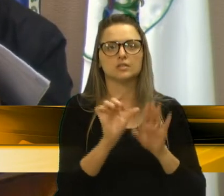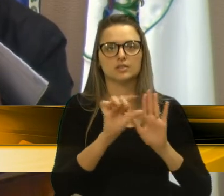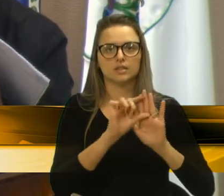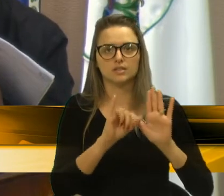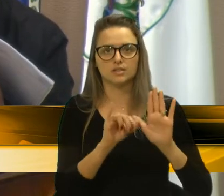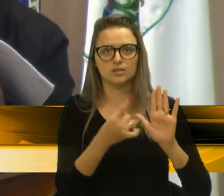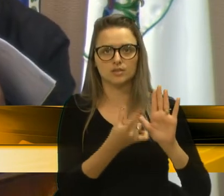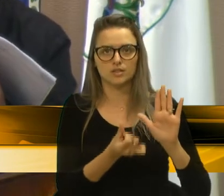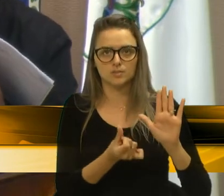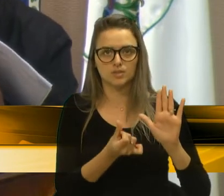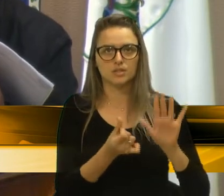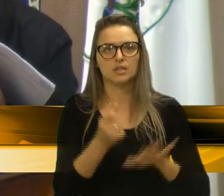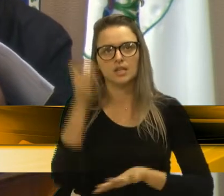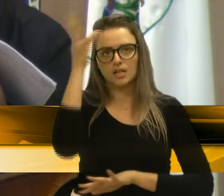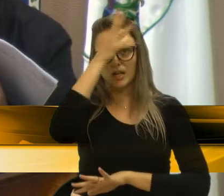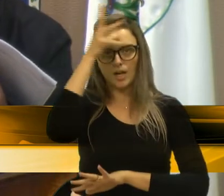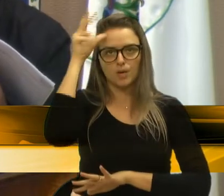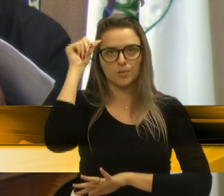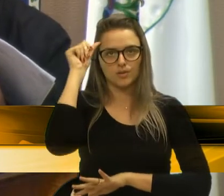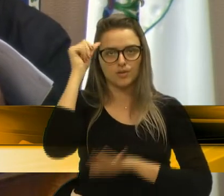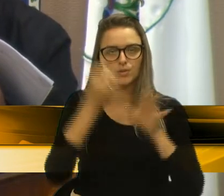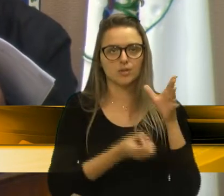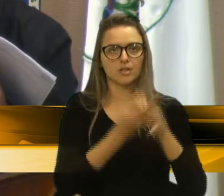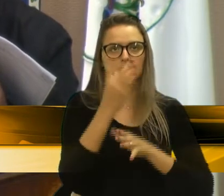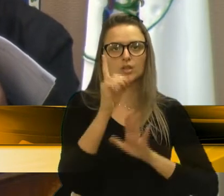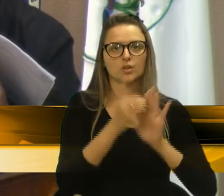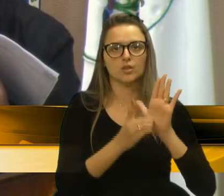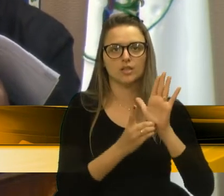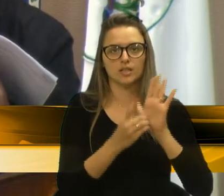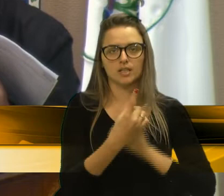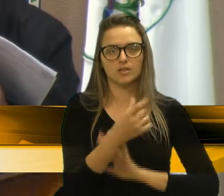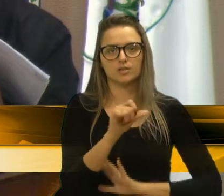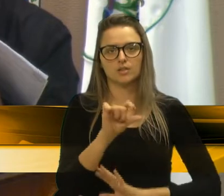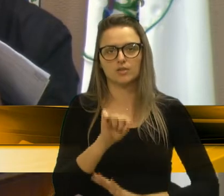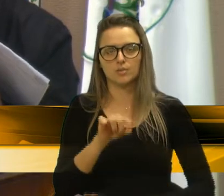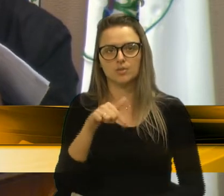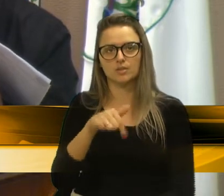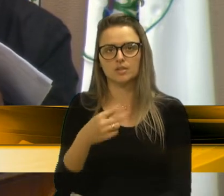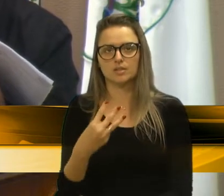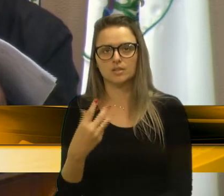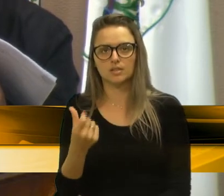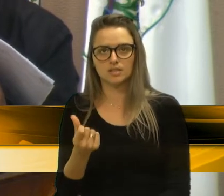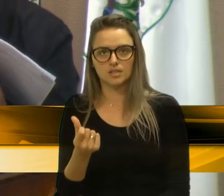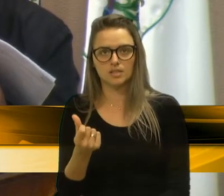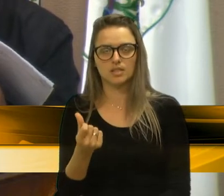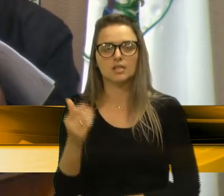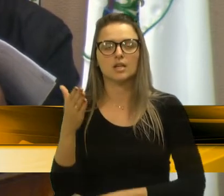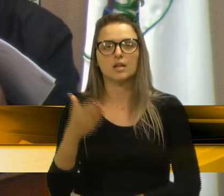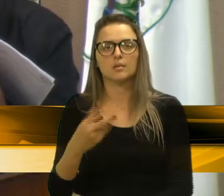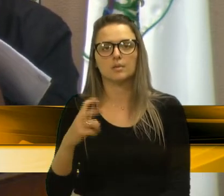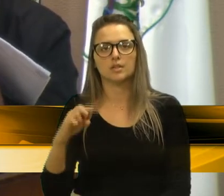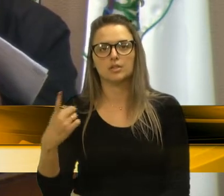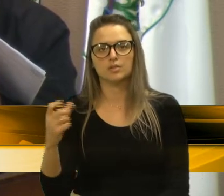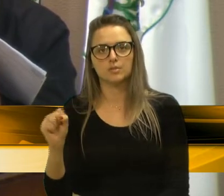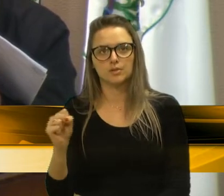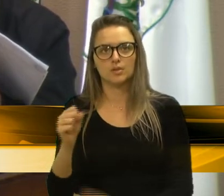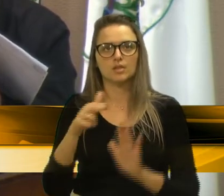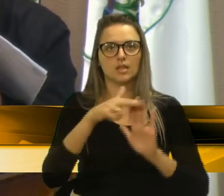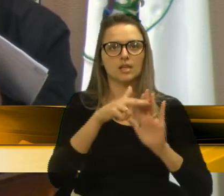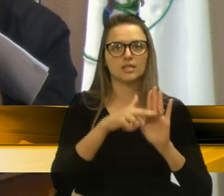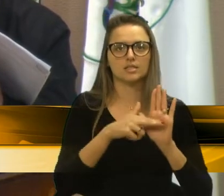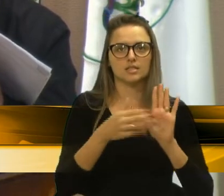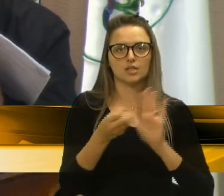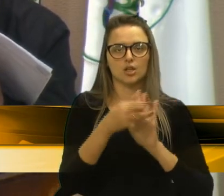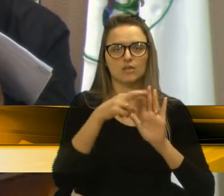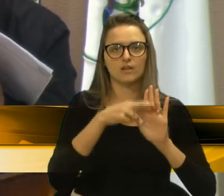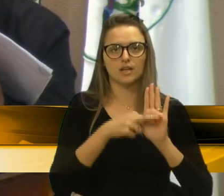16º. O município estabeleceu, através do decreto 19.736, 2018, as diretrizes e regulamentos